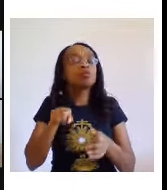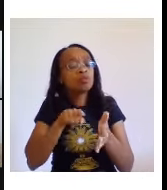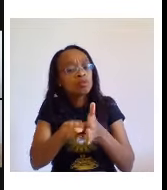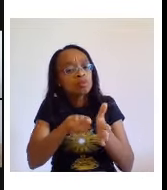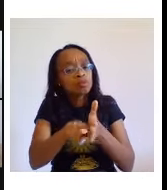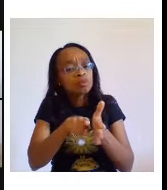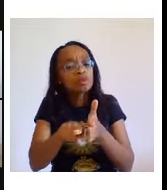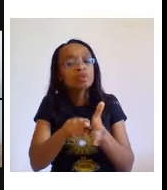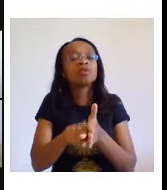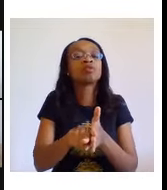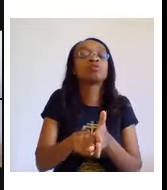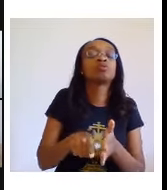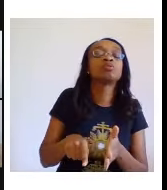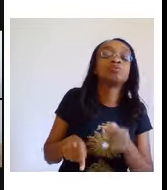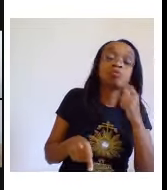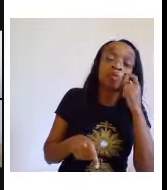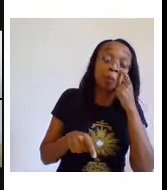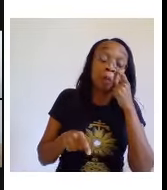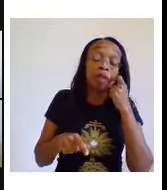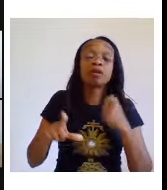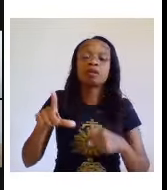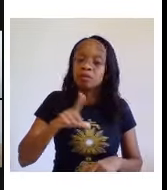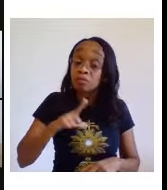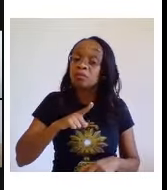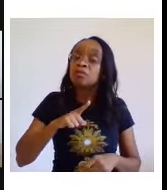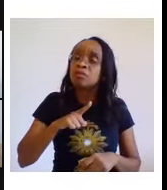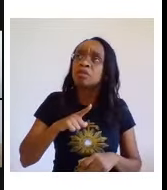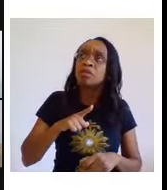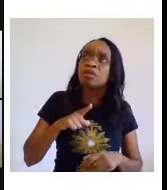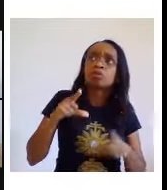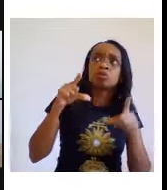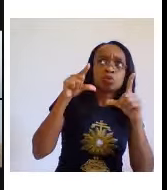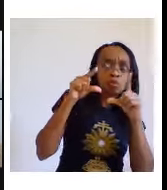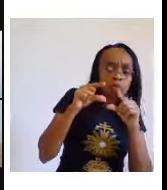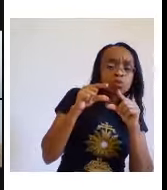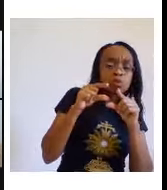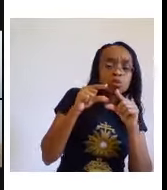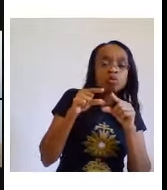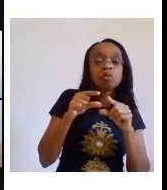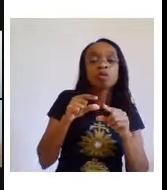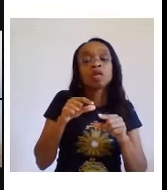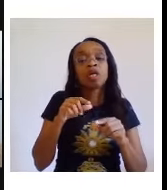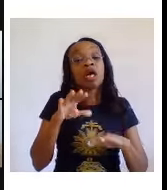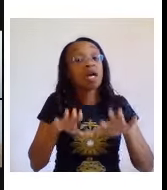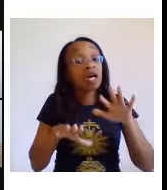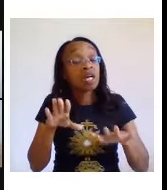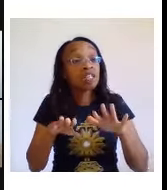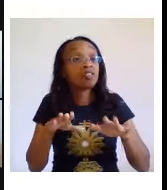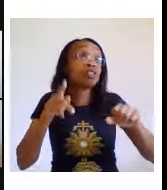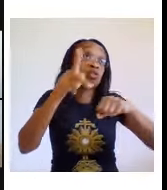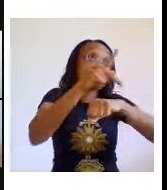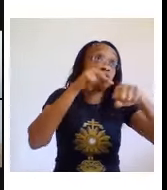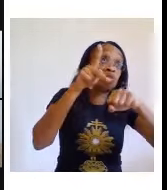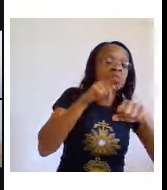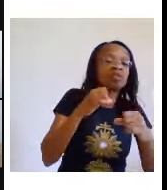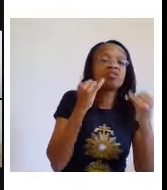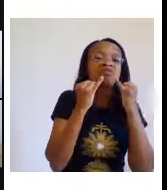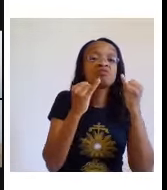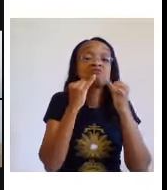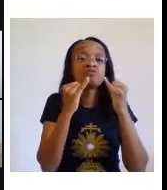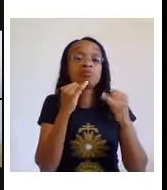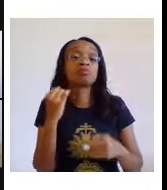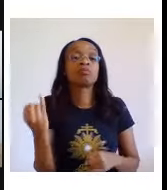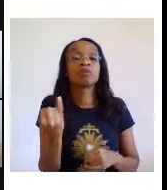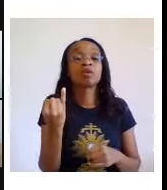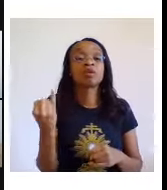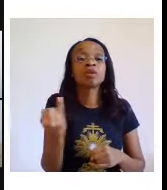né? Porque a gente sabe que existem limitações, então, por exemplo, várias regiões não têm informações